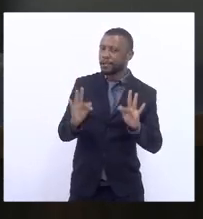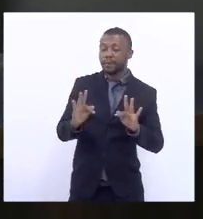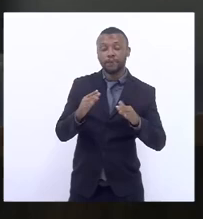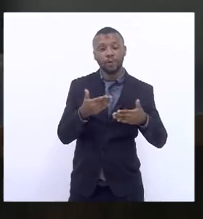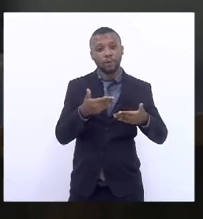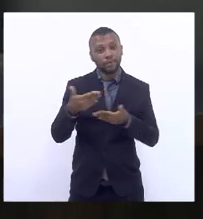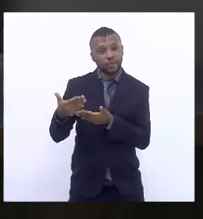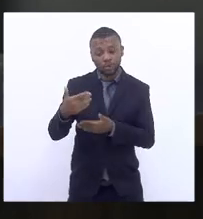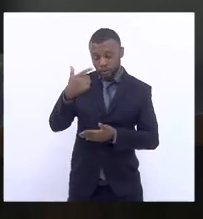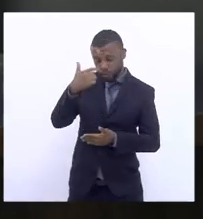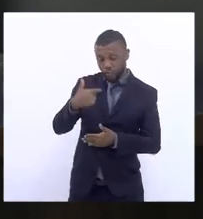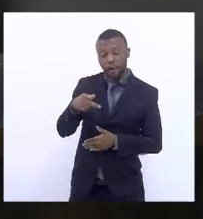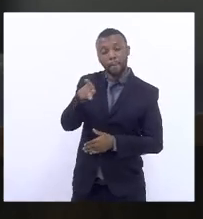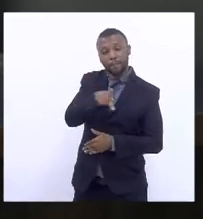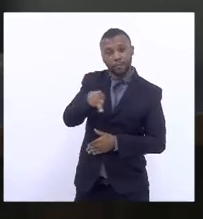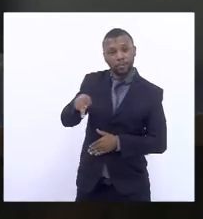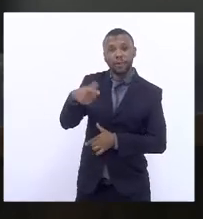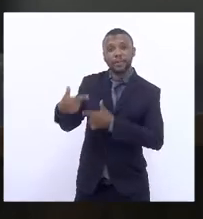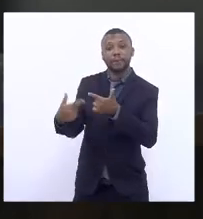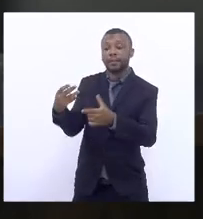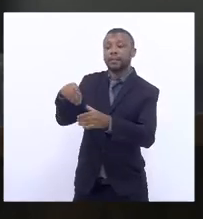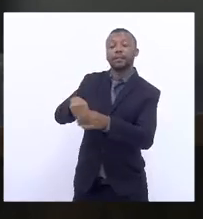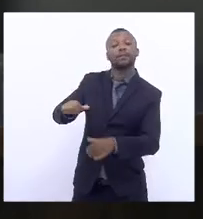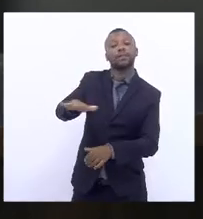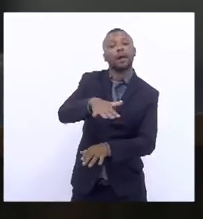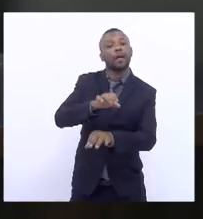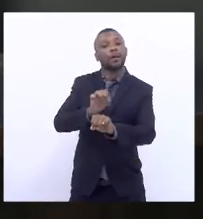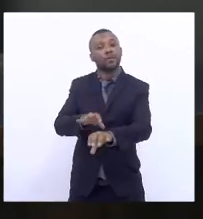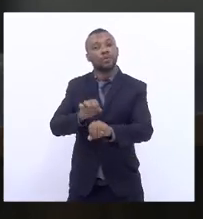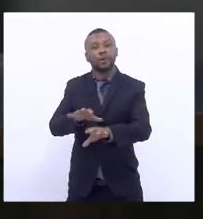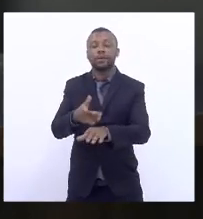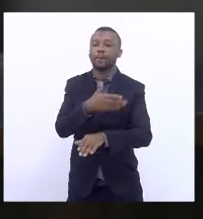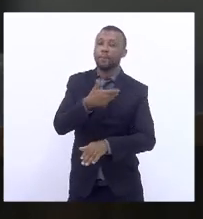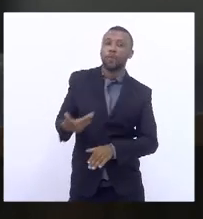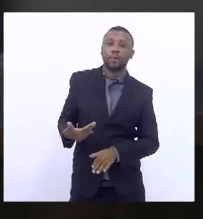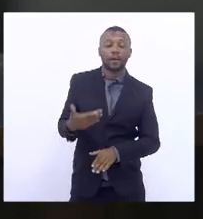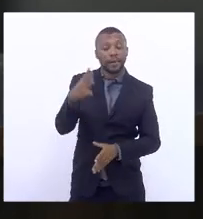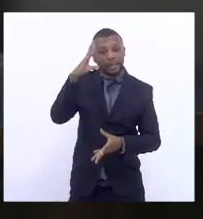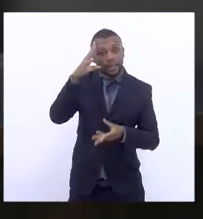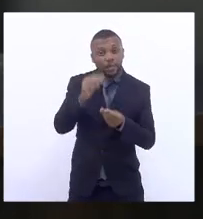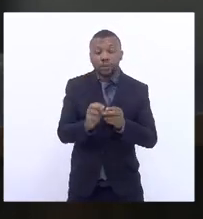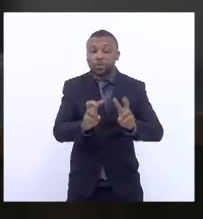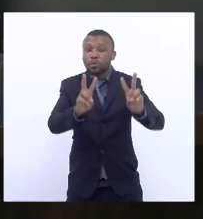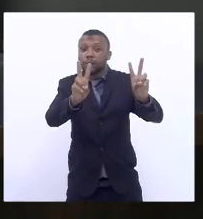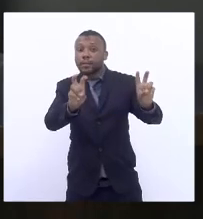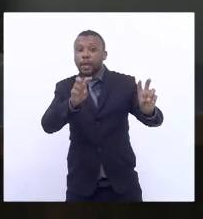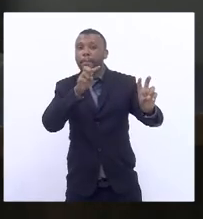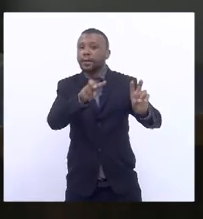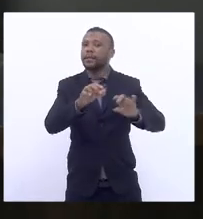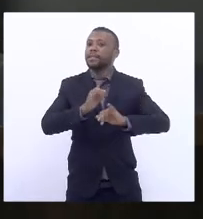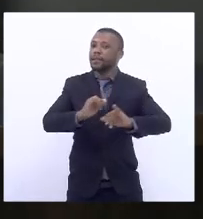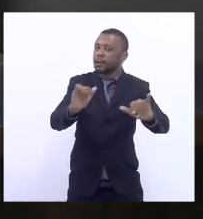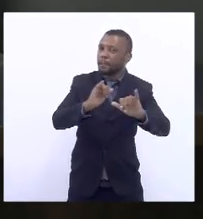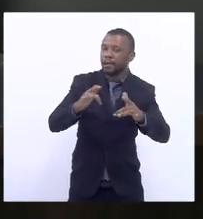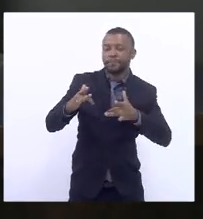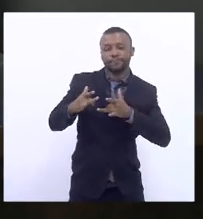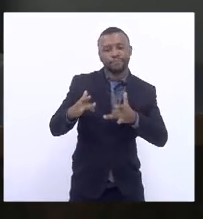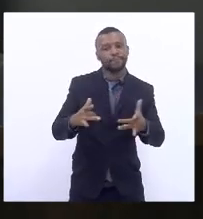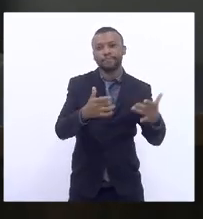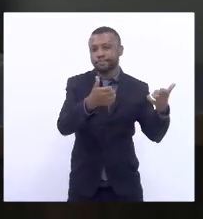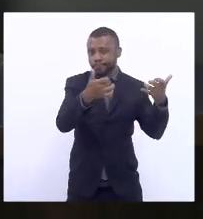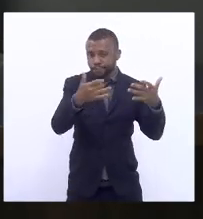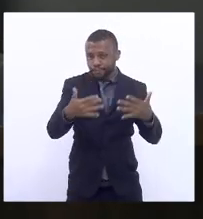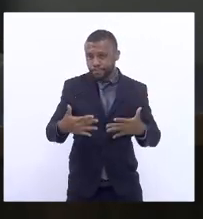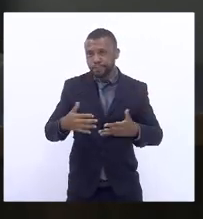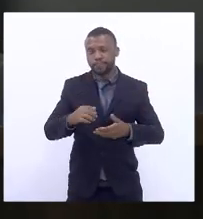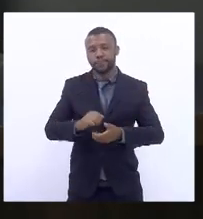da educação pública, né, entendendo que o lema da campanha da fraternidade é assim se faz,